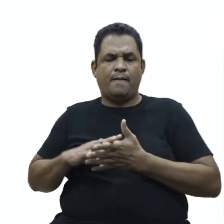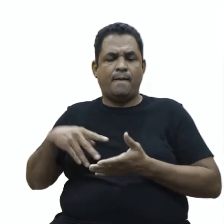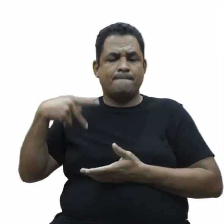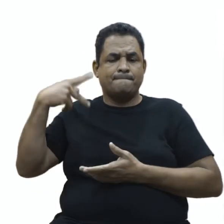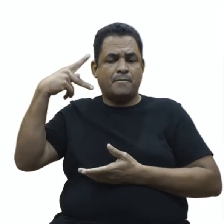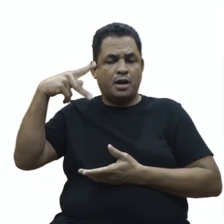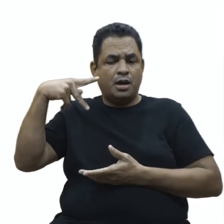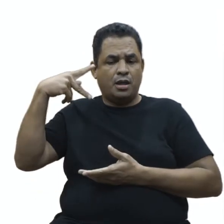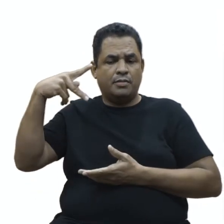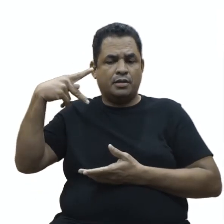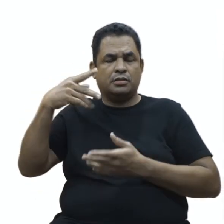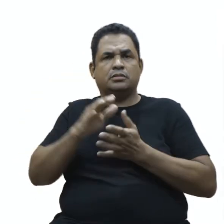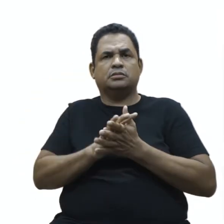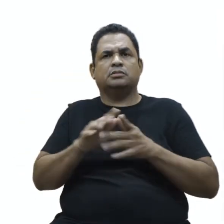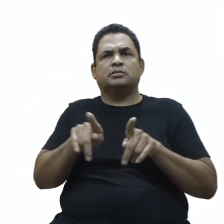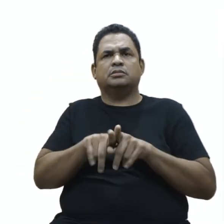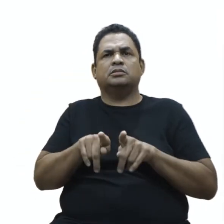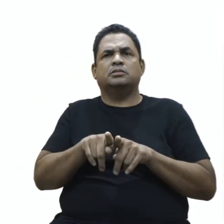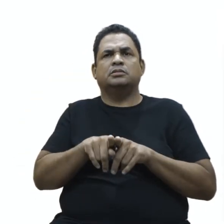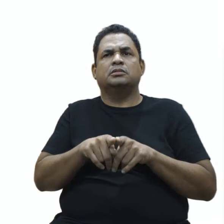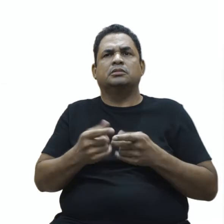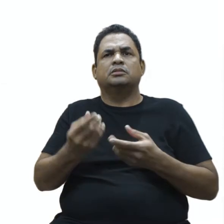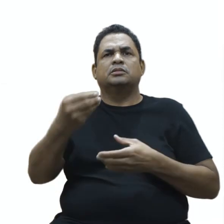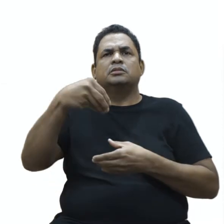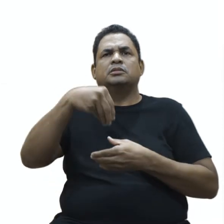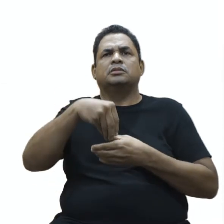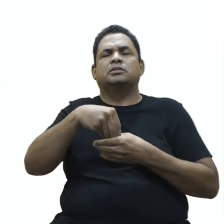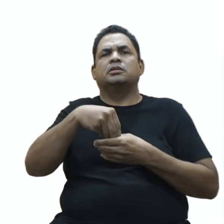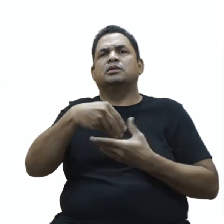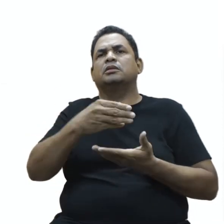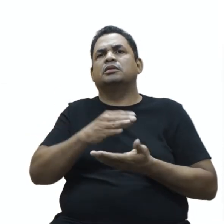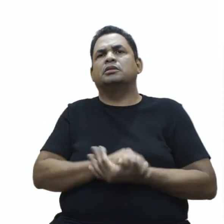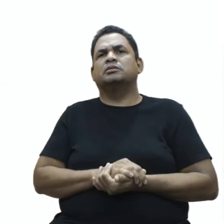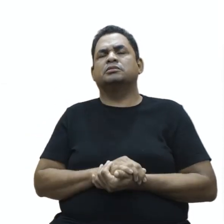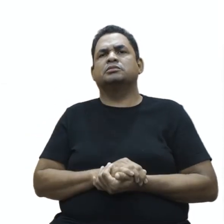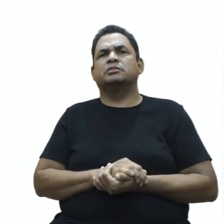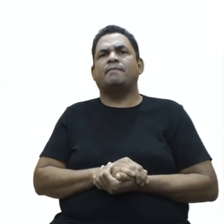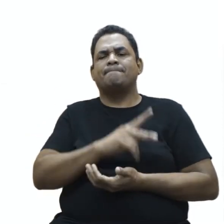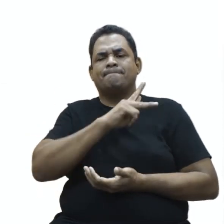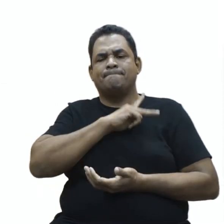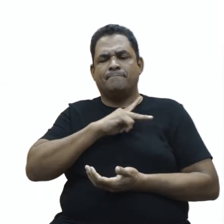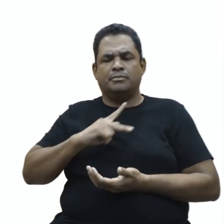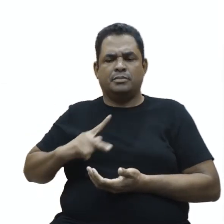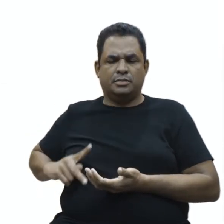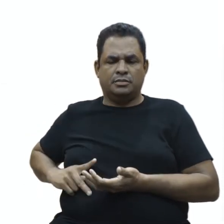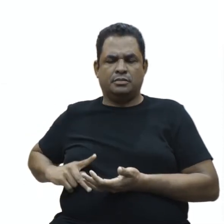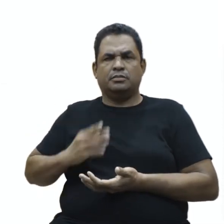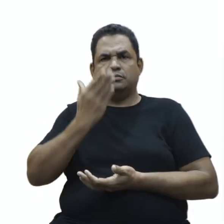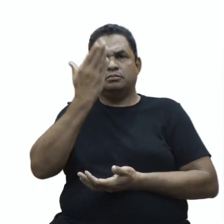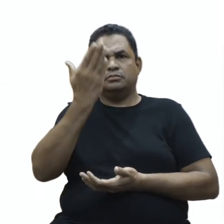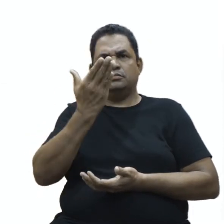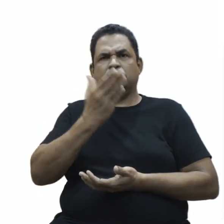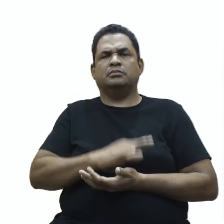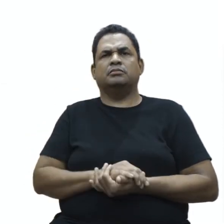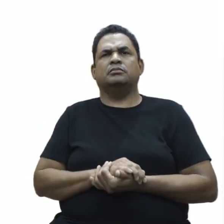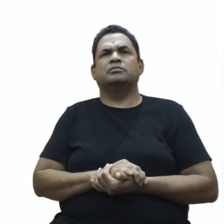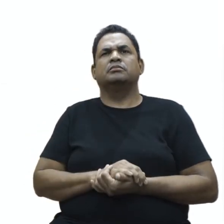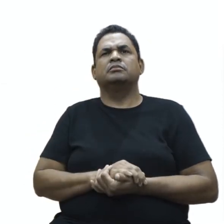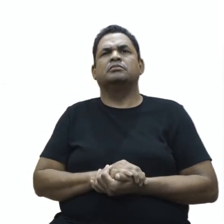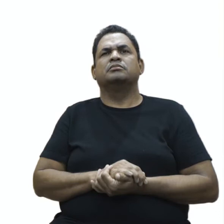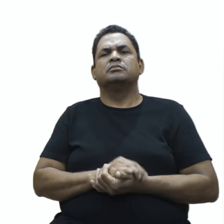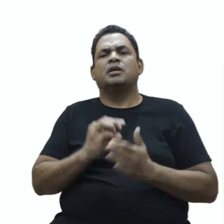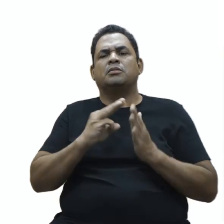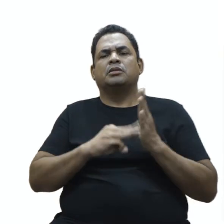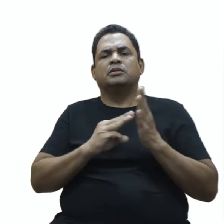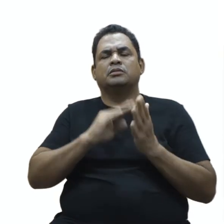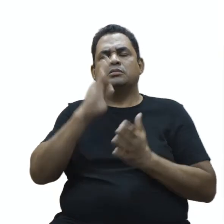comuns aqui no nosso Ocidente. Começamos pelo presidencialismo, né? Que é o modelo